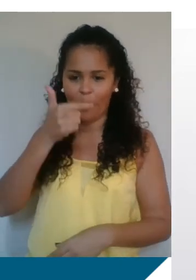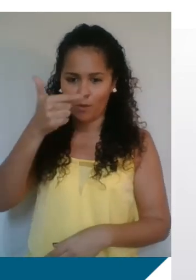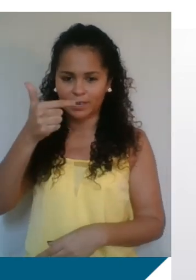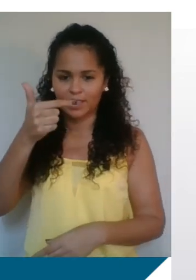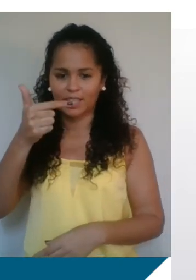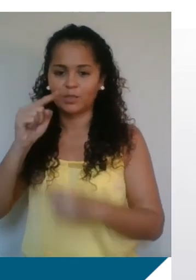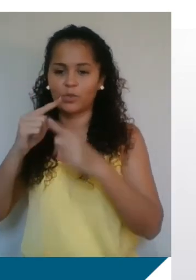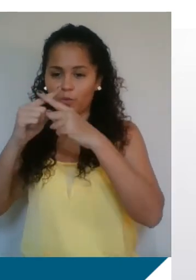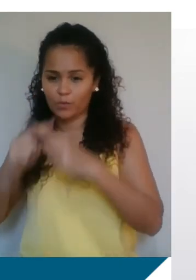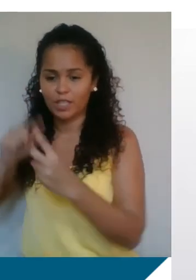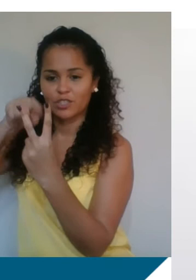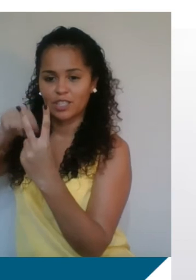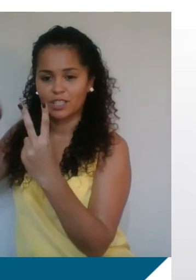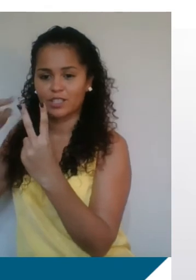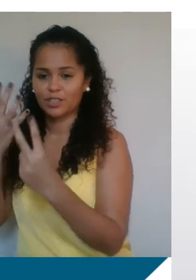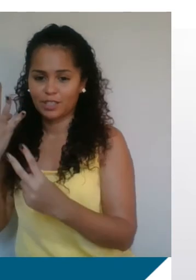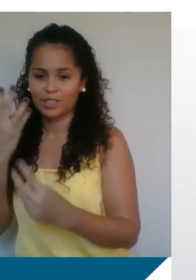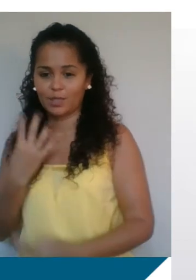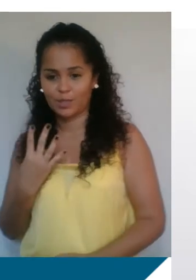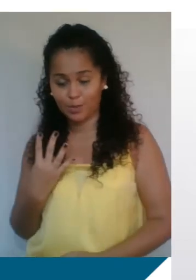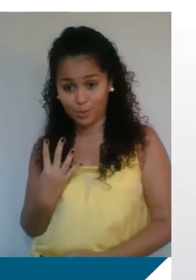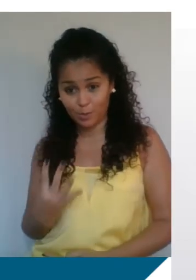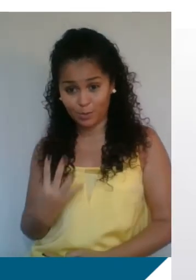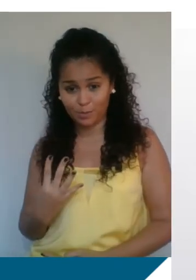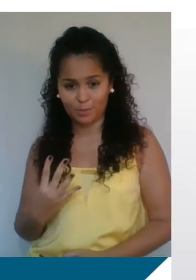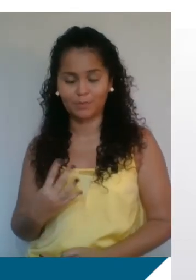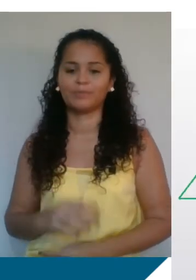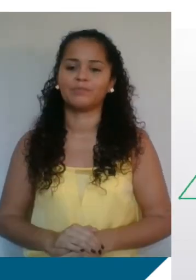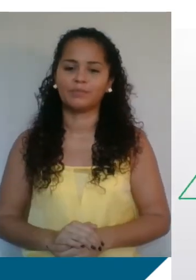A é a medida do lado do nosso hexágono regular.